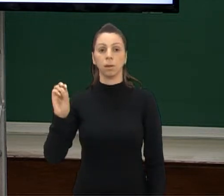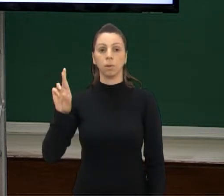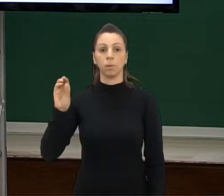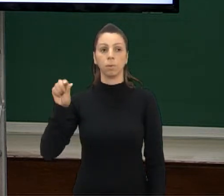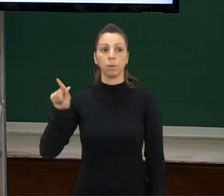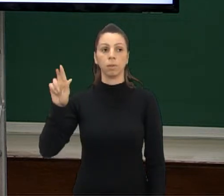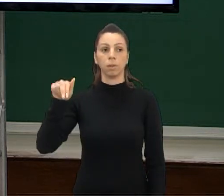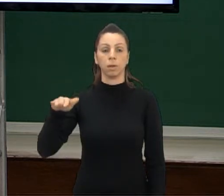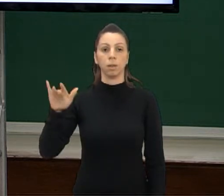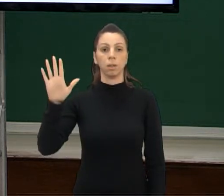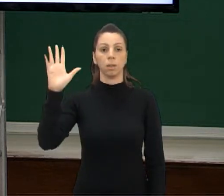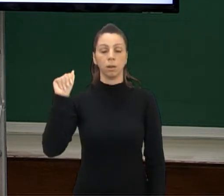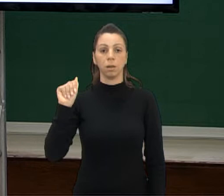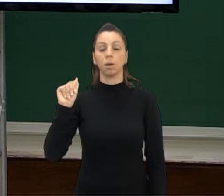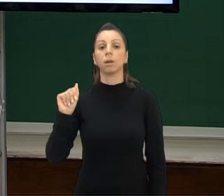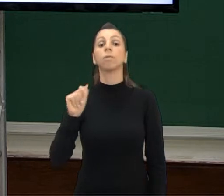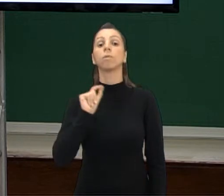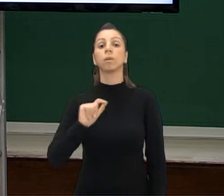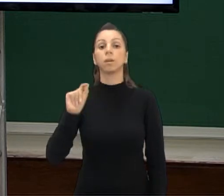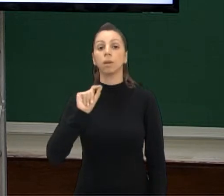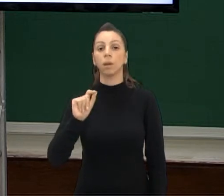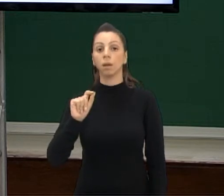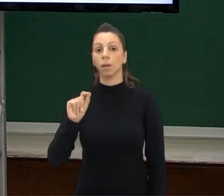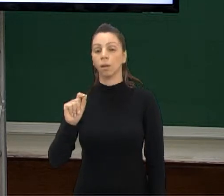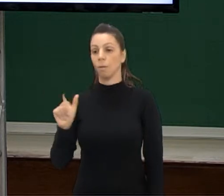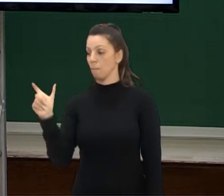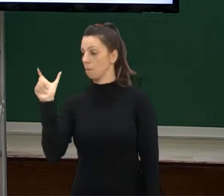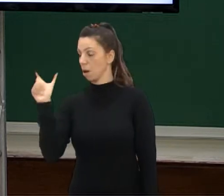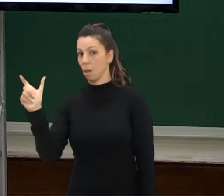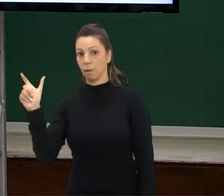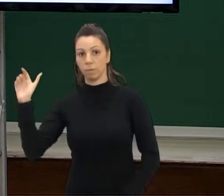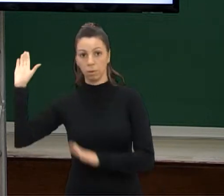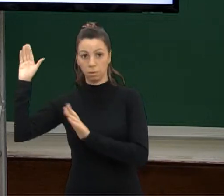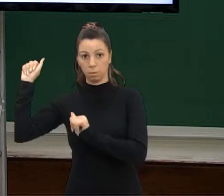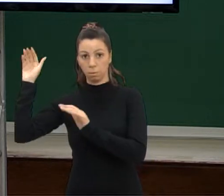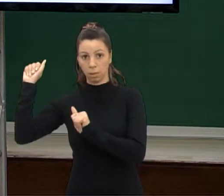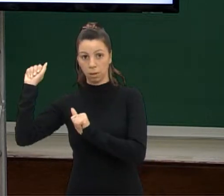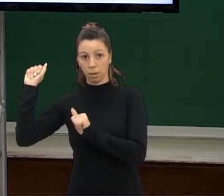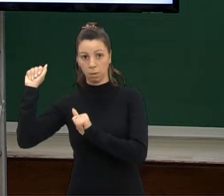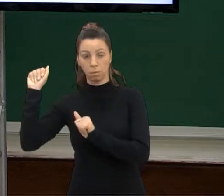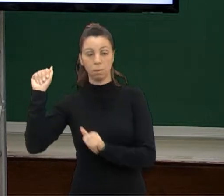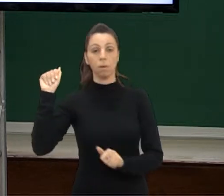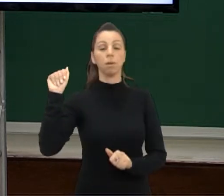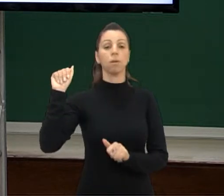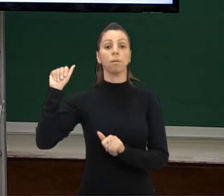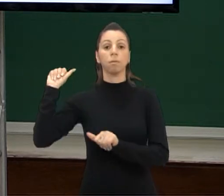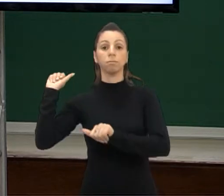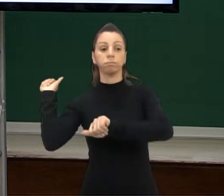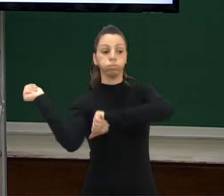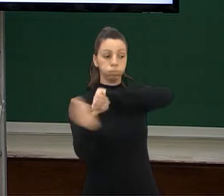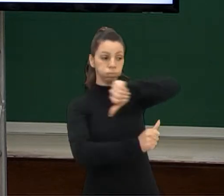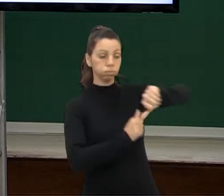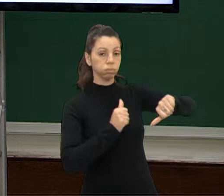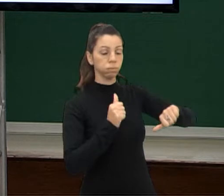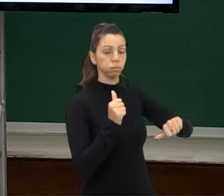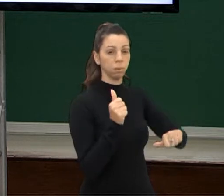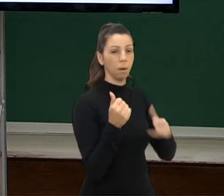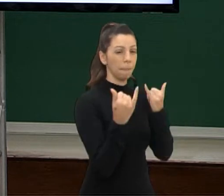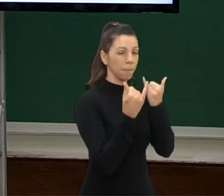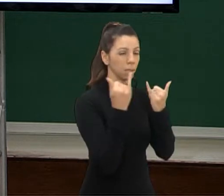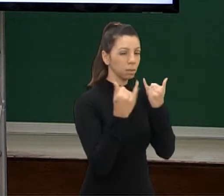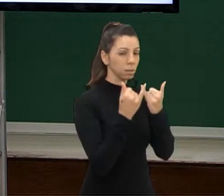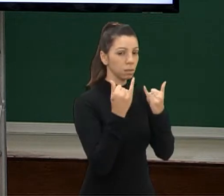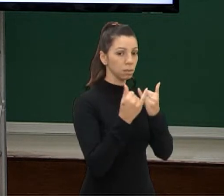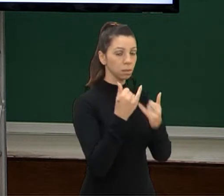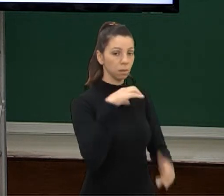língua portuguesa. Ou seja, vamos usar um exemplo. El nariz, la nariz en español e